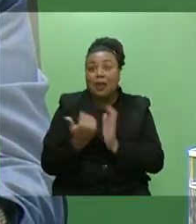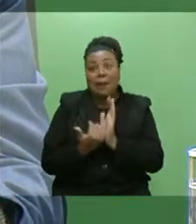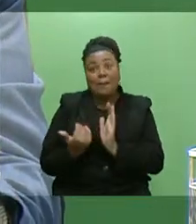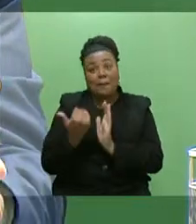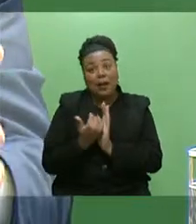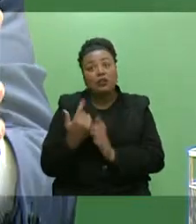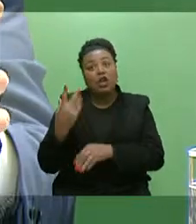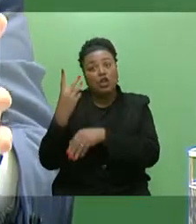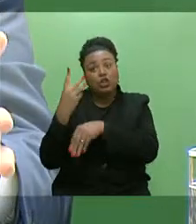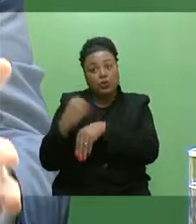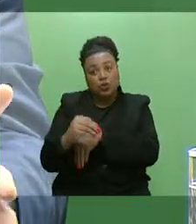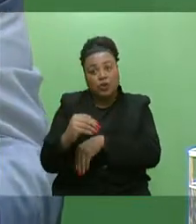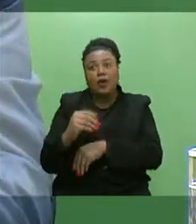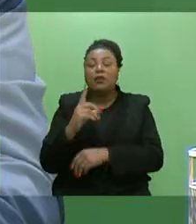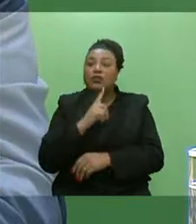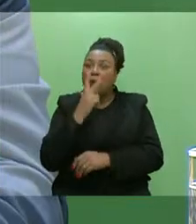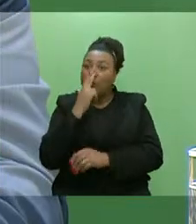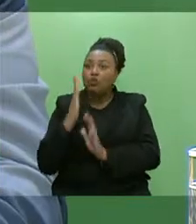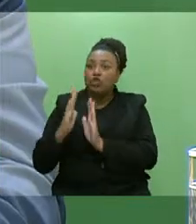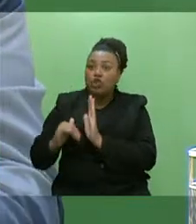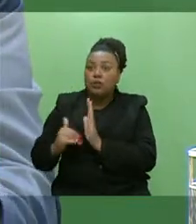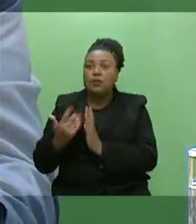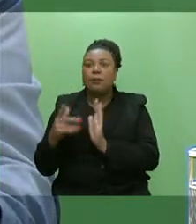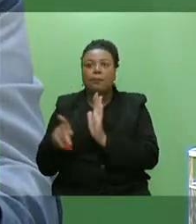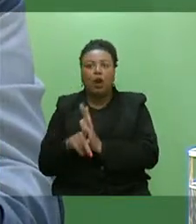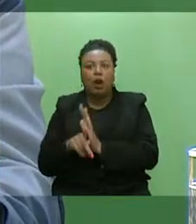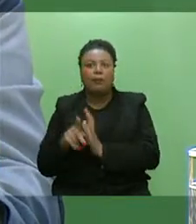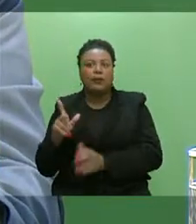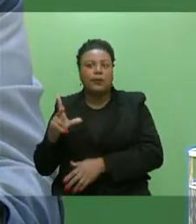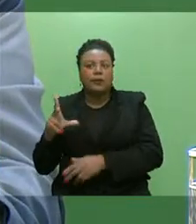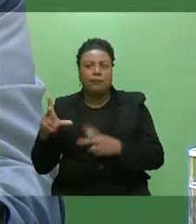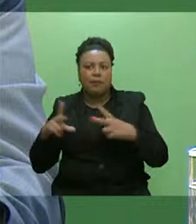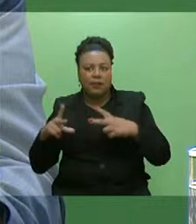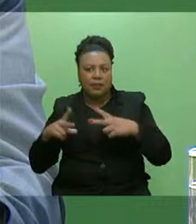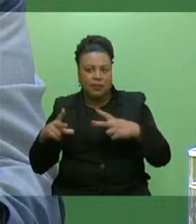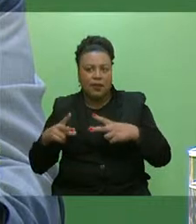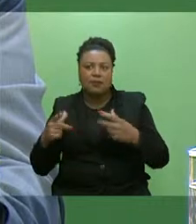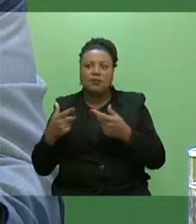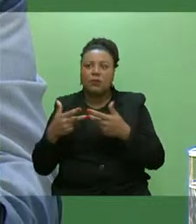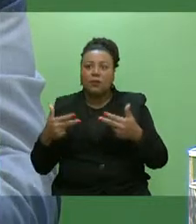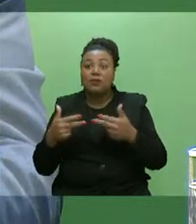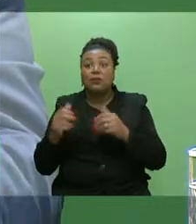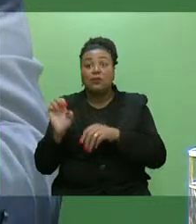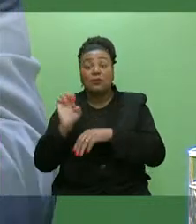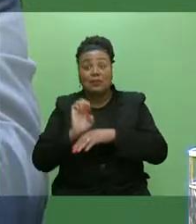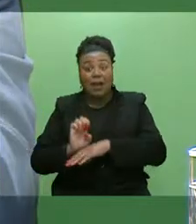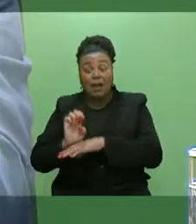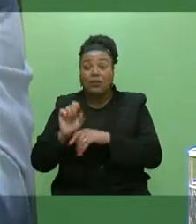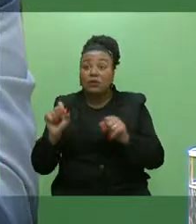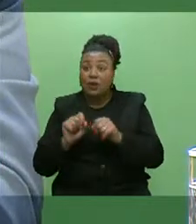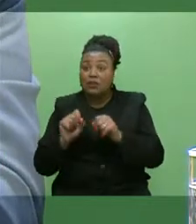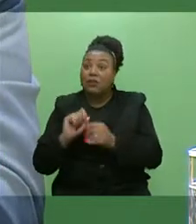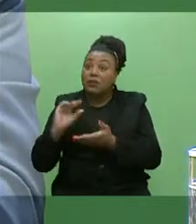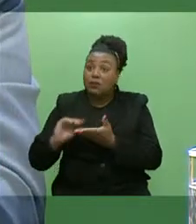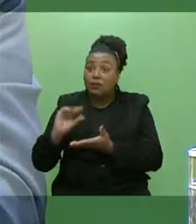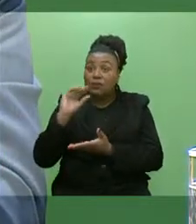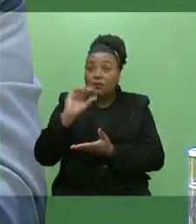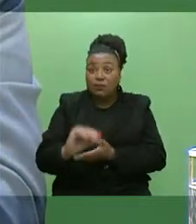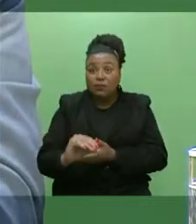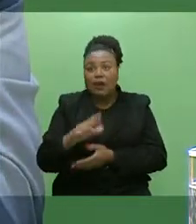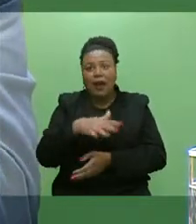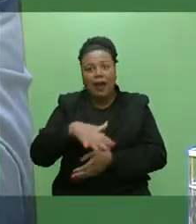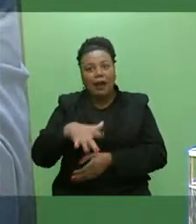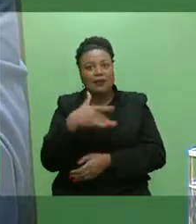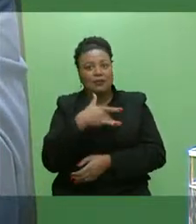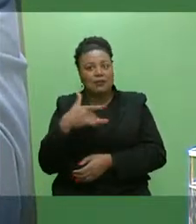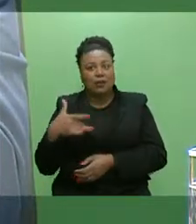nós sugerimos que se retire recursos oriundos das privatizações que o Estado está promovendo para alocação na